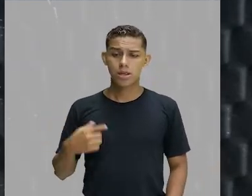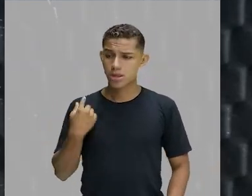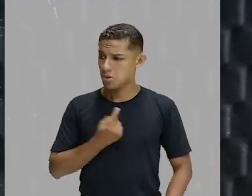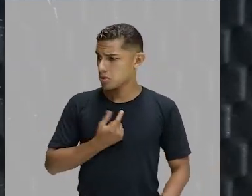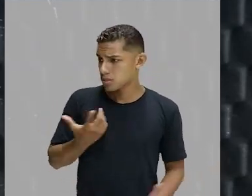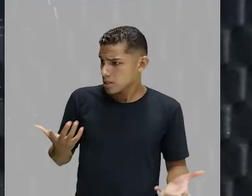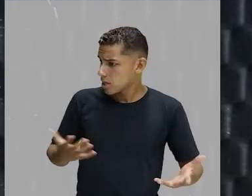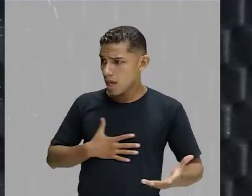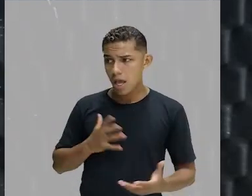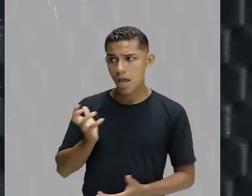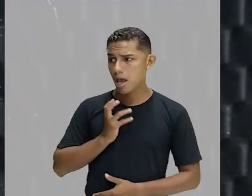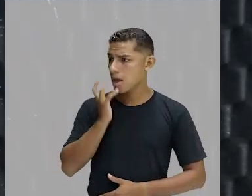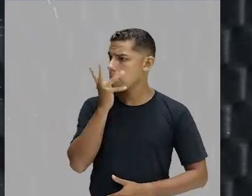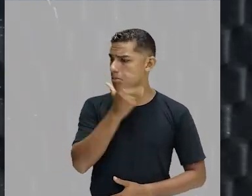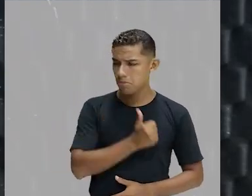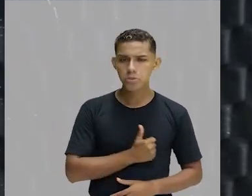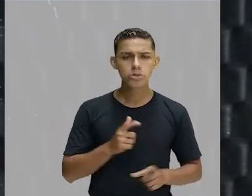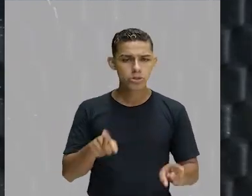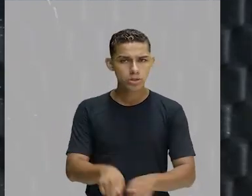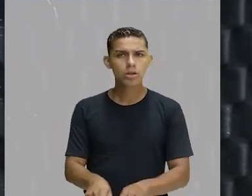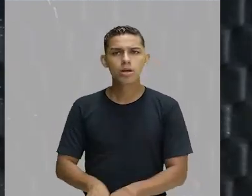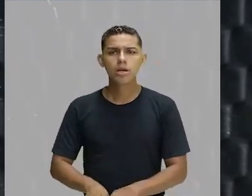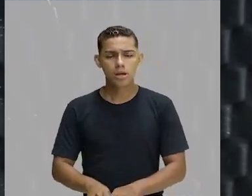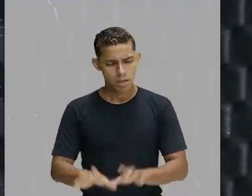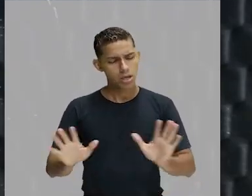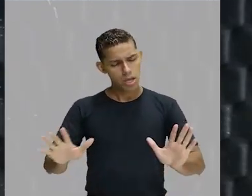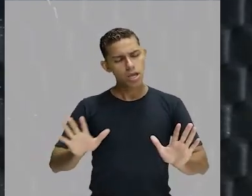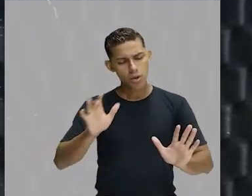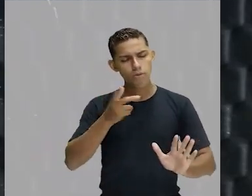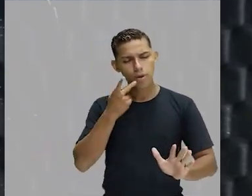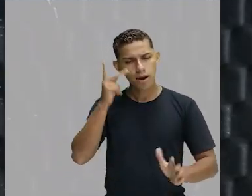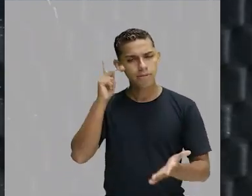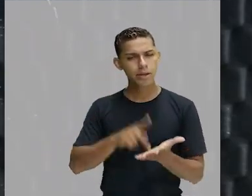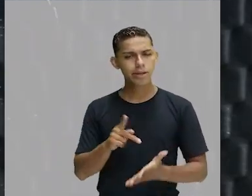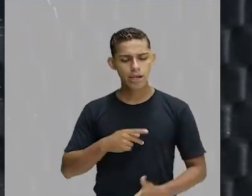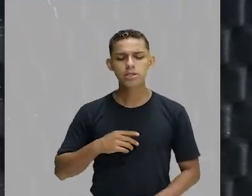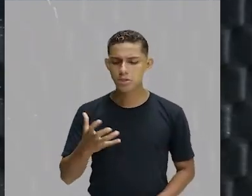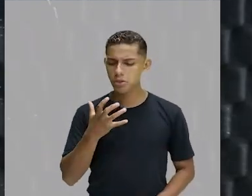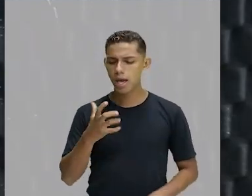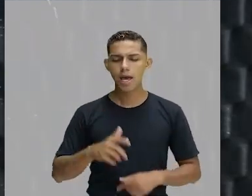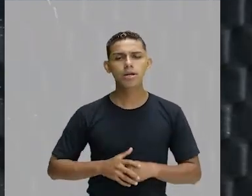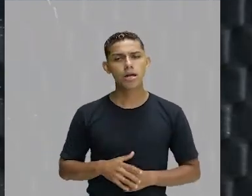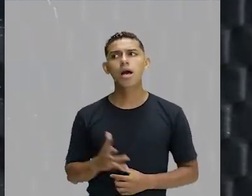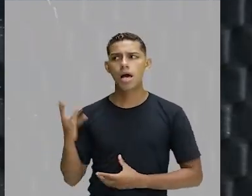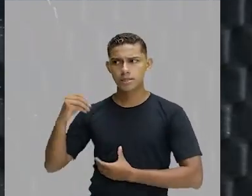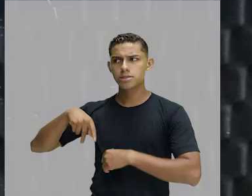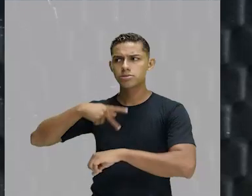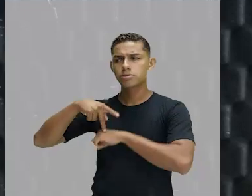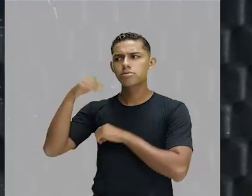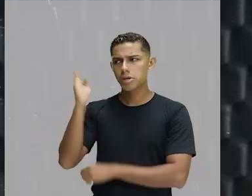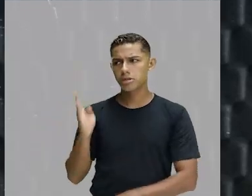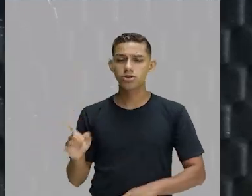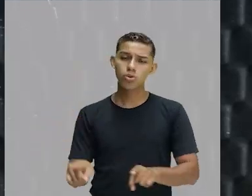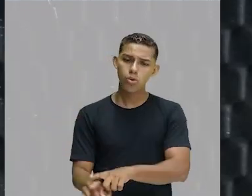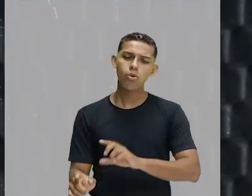vocês que gostaria muito de fazer um agroturismo, seja dentro do país, seja fora do país. Deve ser muito